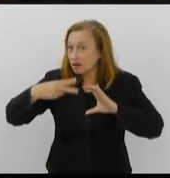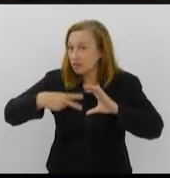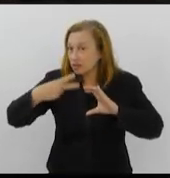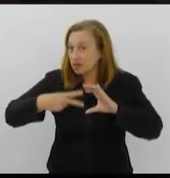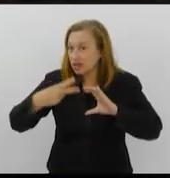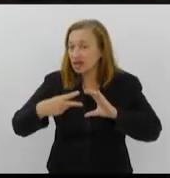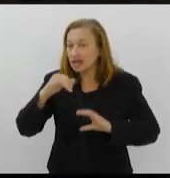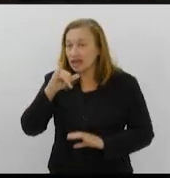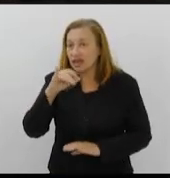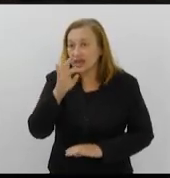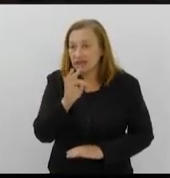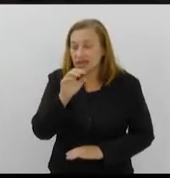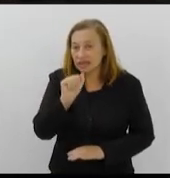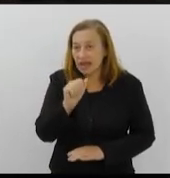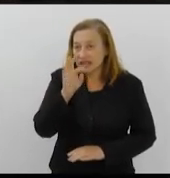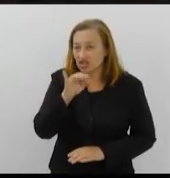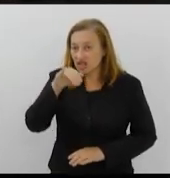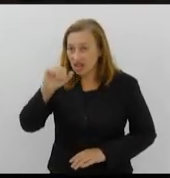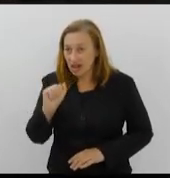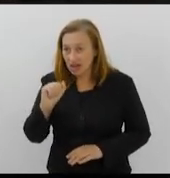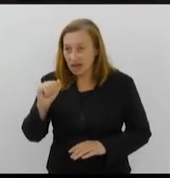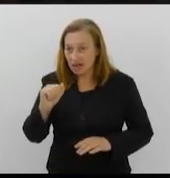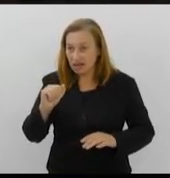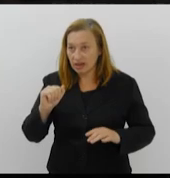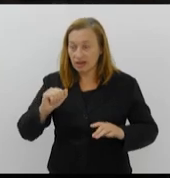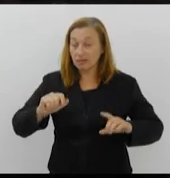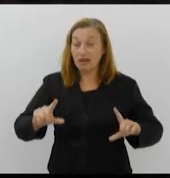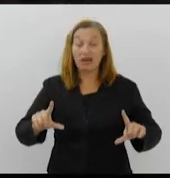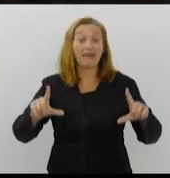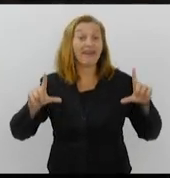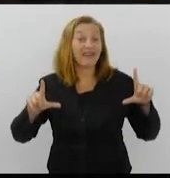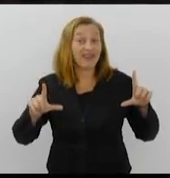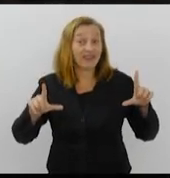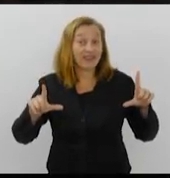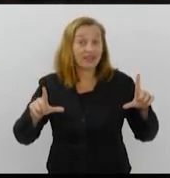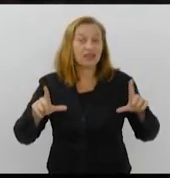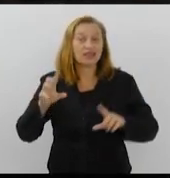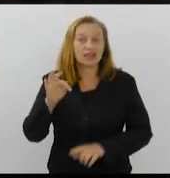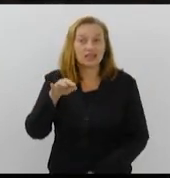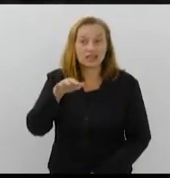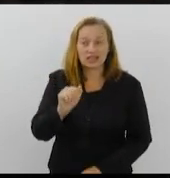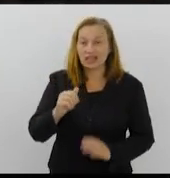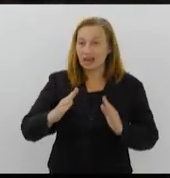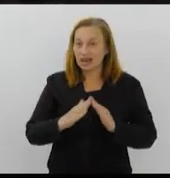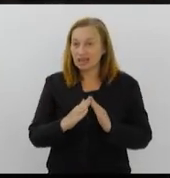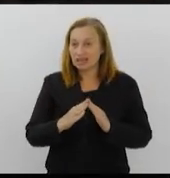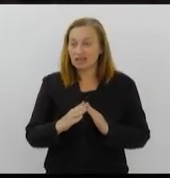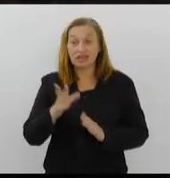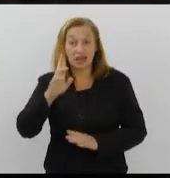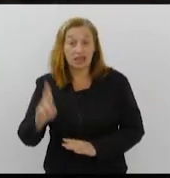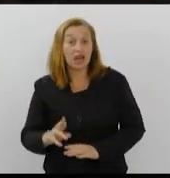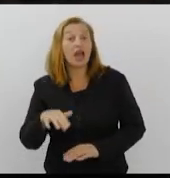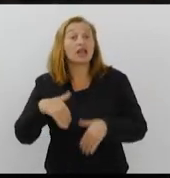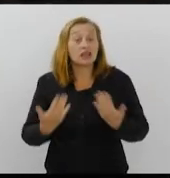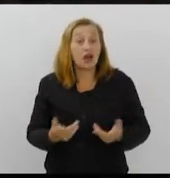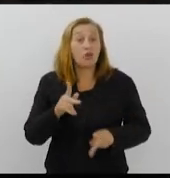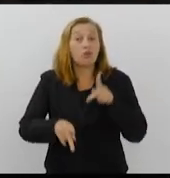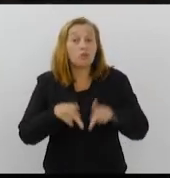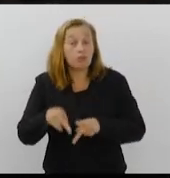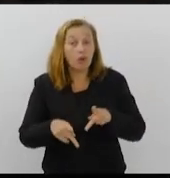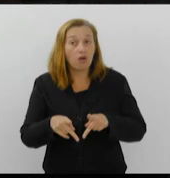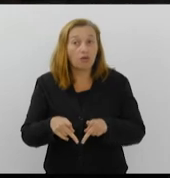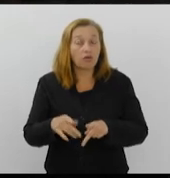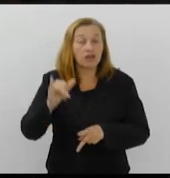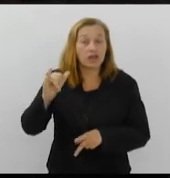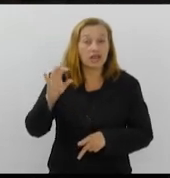de Itatiaia para blindar a sua gestão na Santa Casa de Resende. Então, população de Itatiaia, abre o olho com o